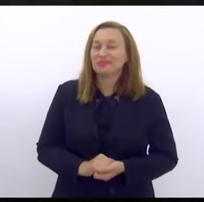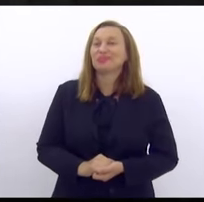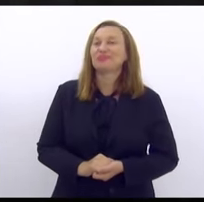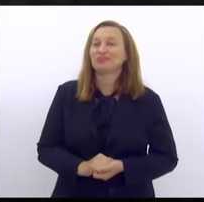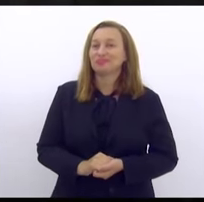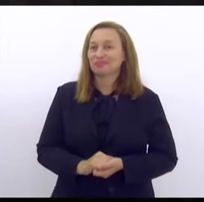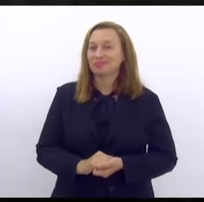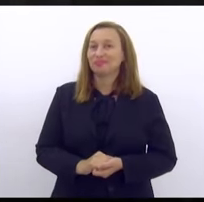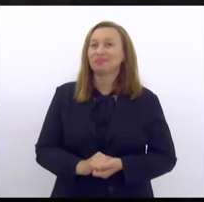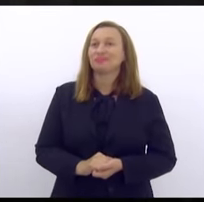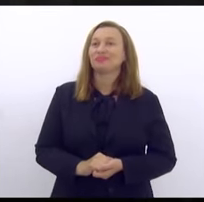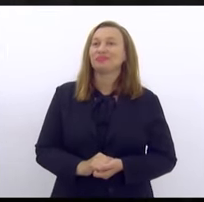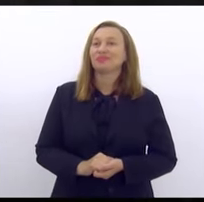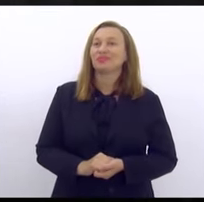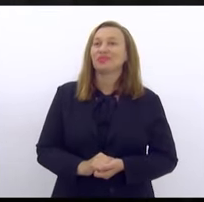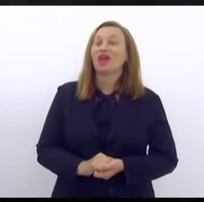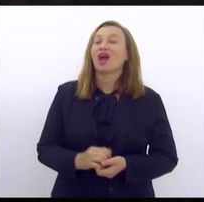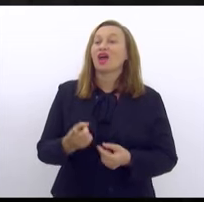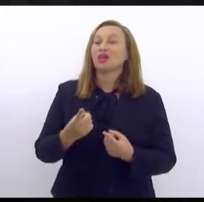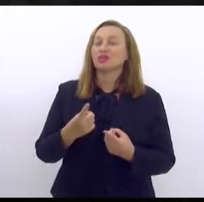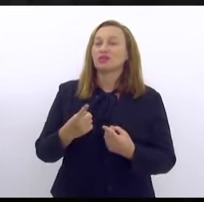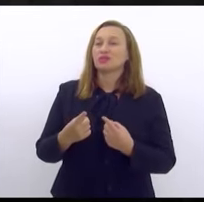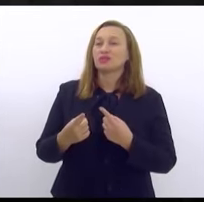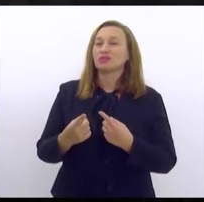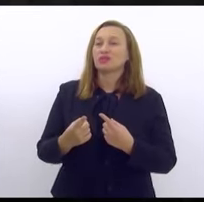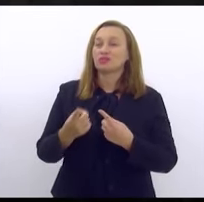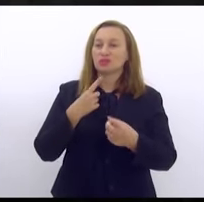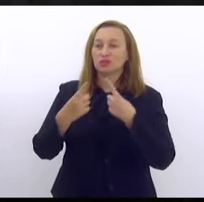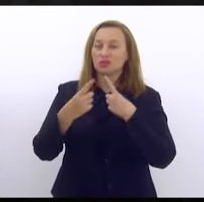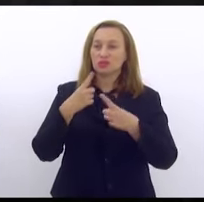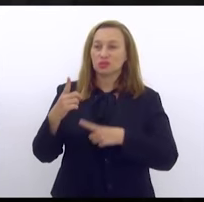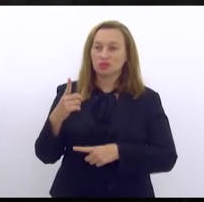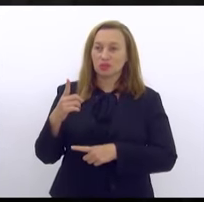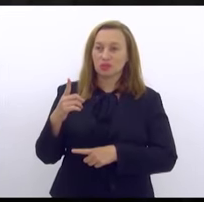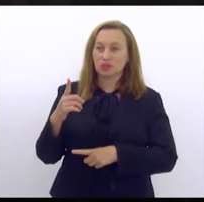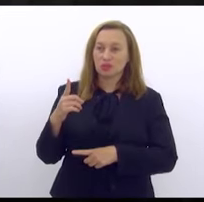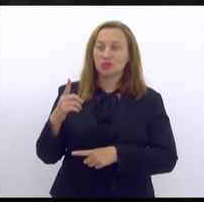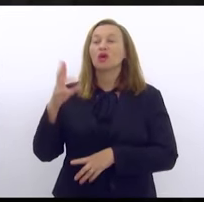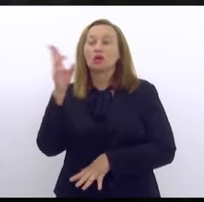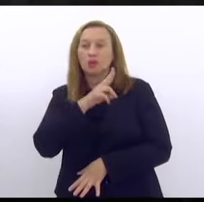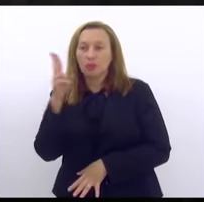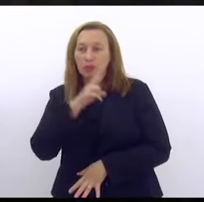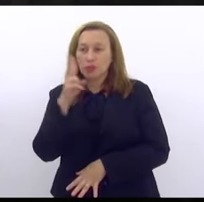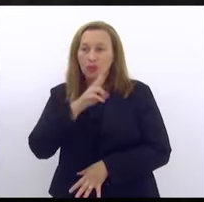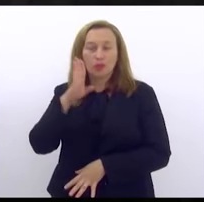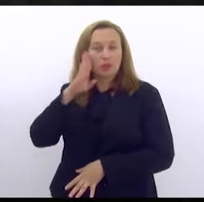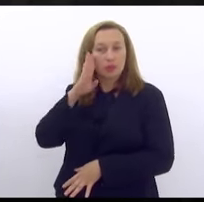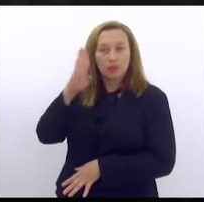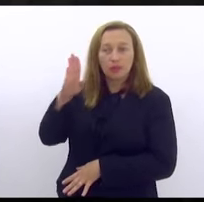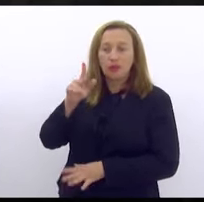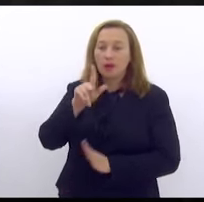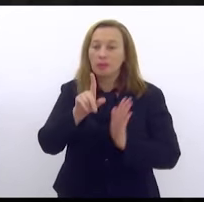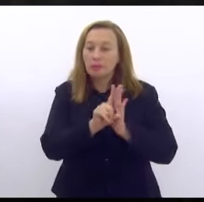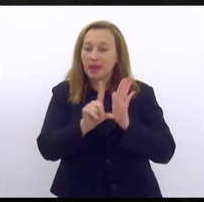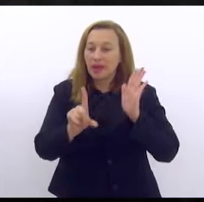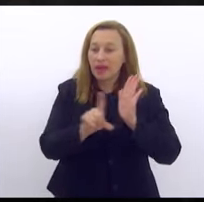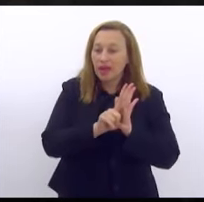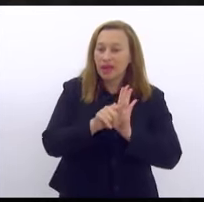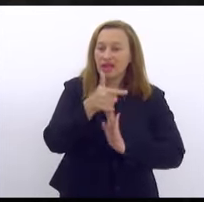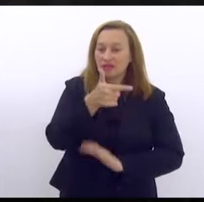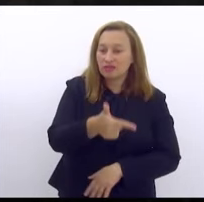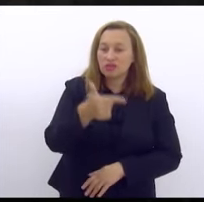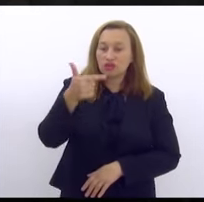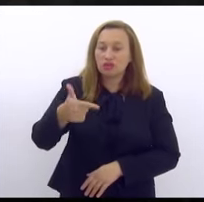de urgência, desculpe, em regime de prioridade, o PL